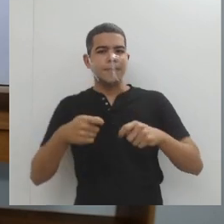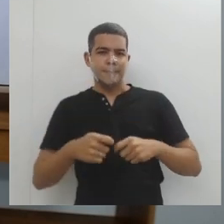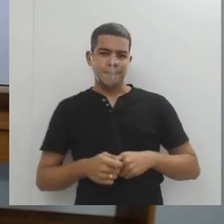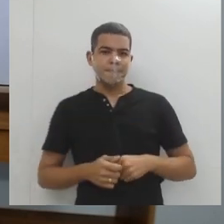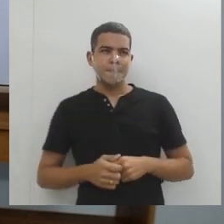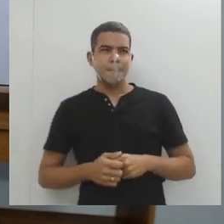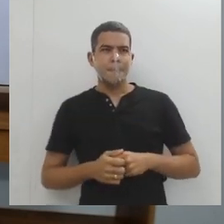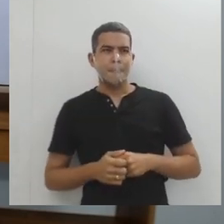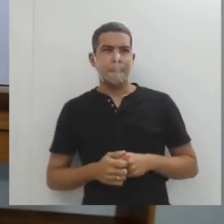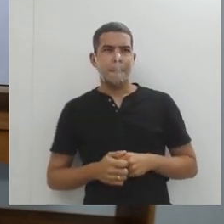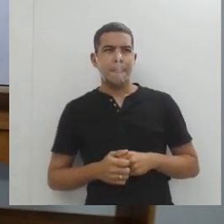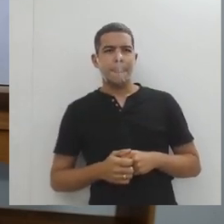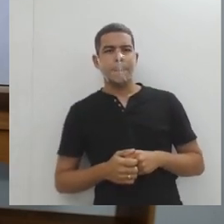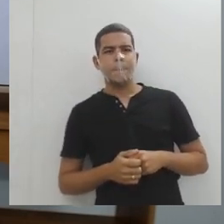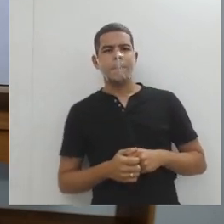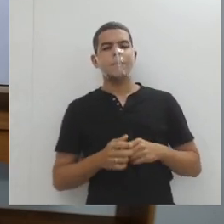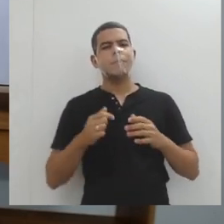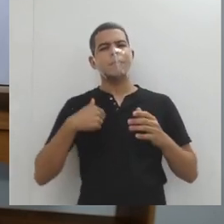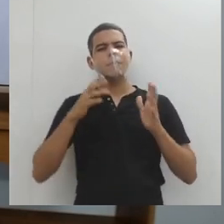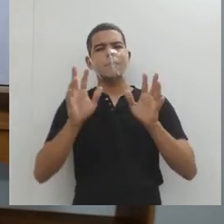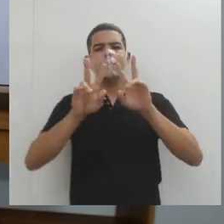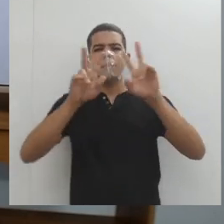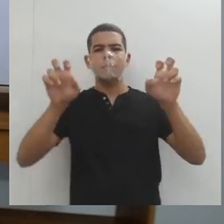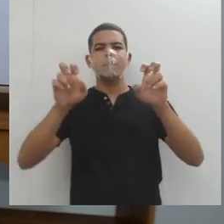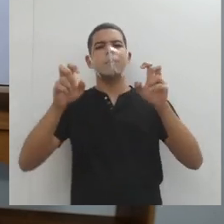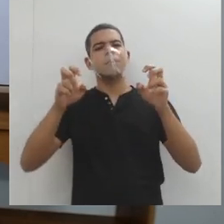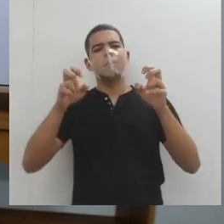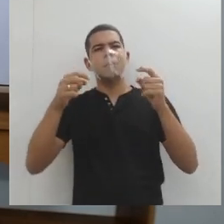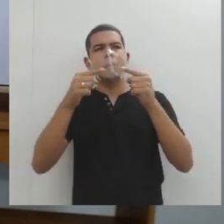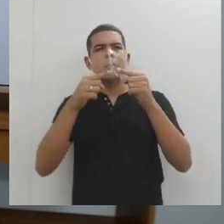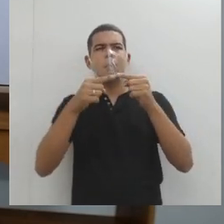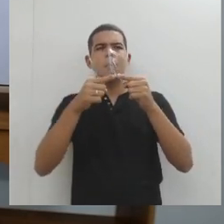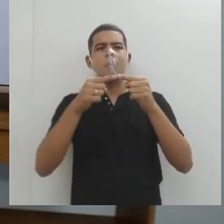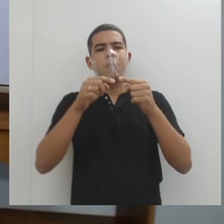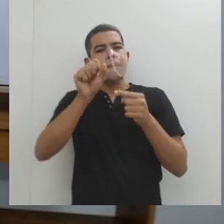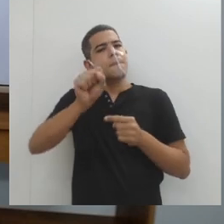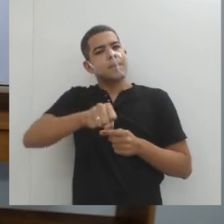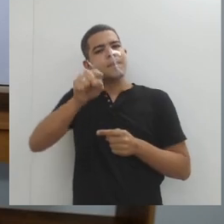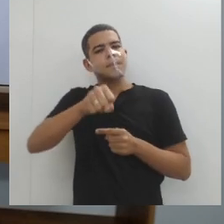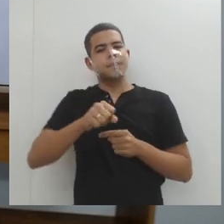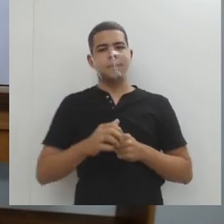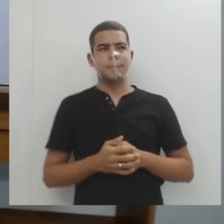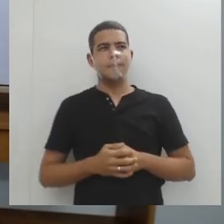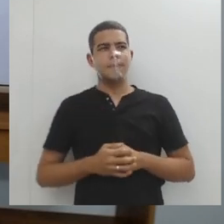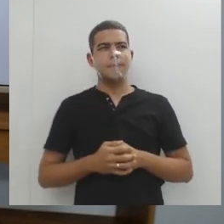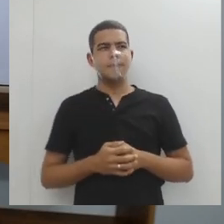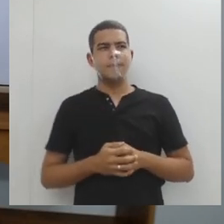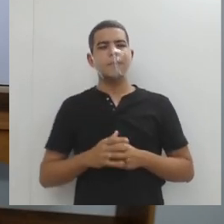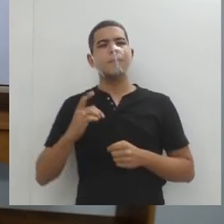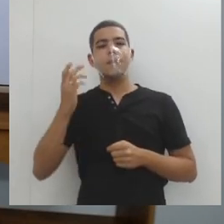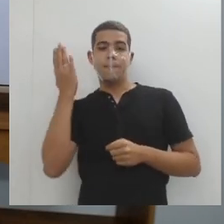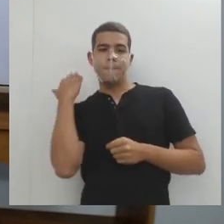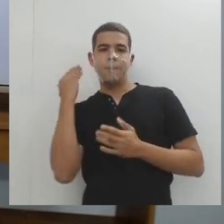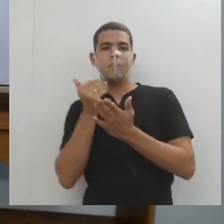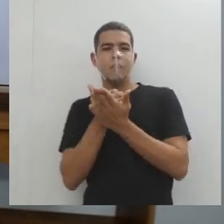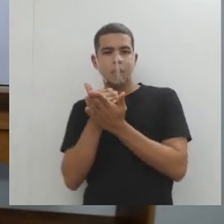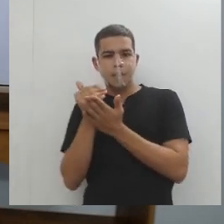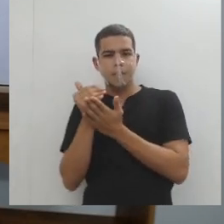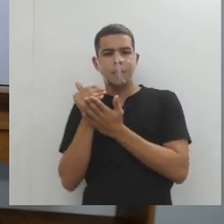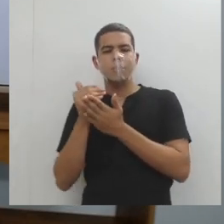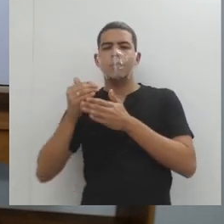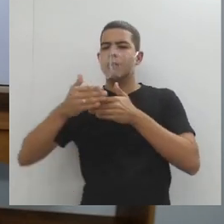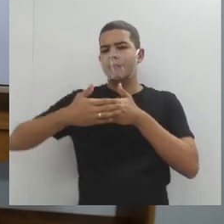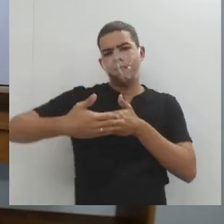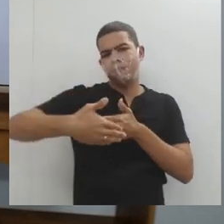worked, eu já formei uma frase afirmativa aí no presente perfeito. A ação, ela começou e ela se prolonga, ela tem uma influência com o meu tempo